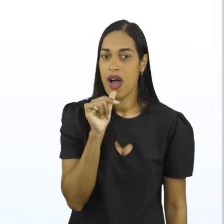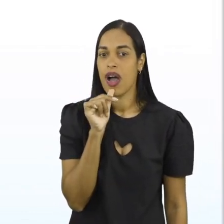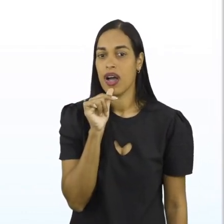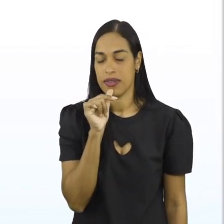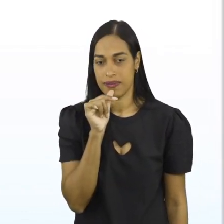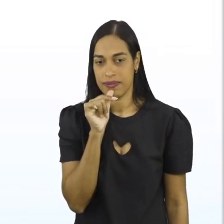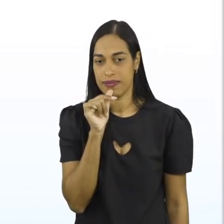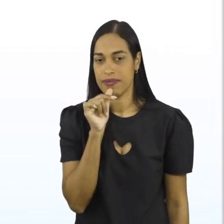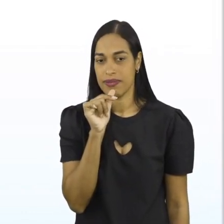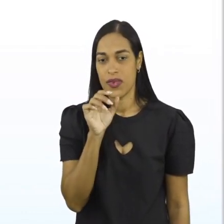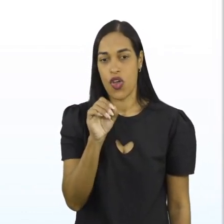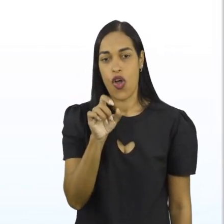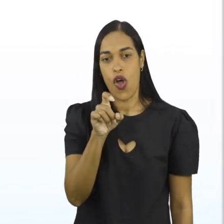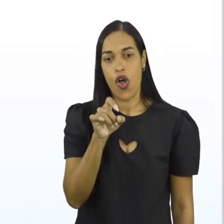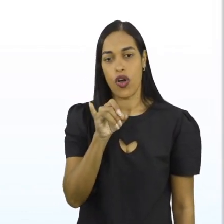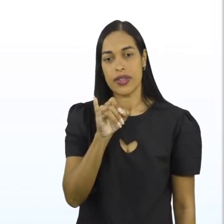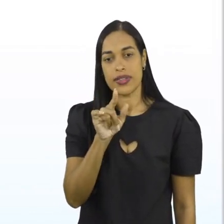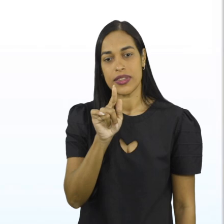oxigenada,